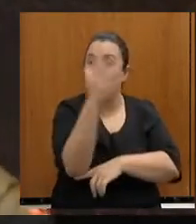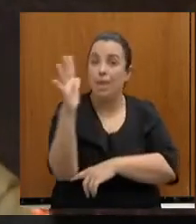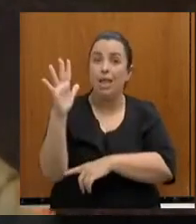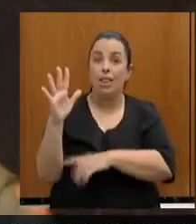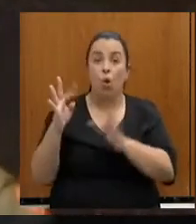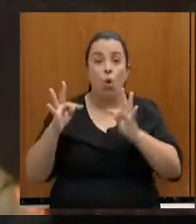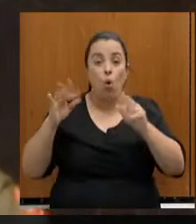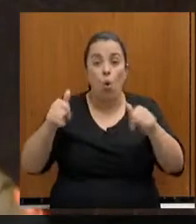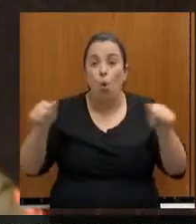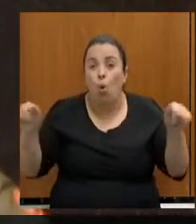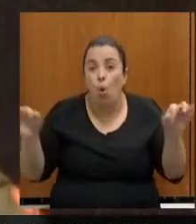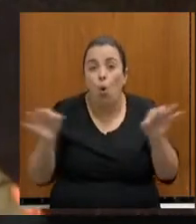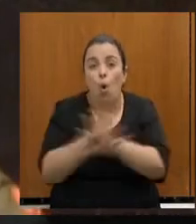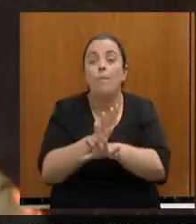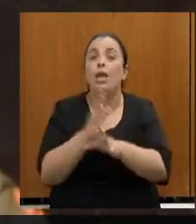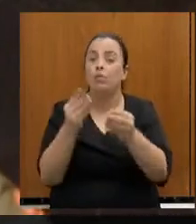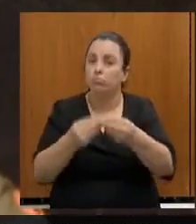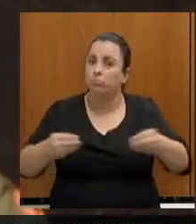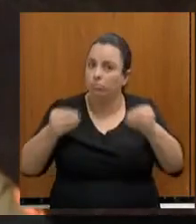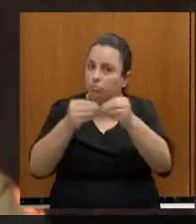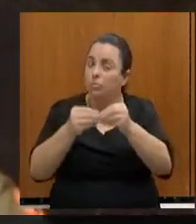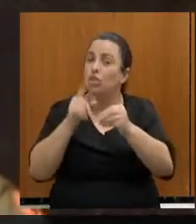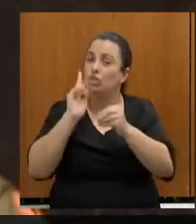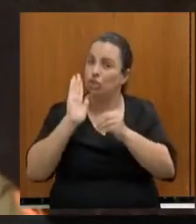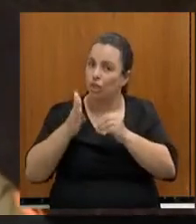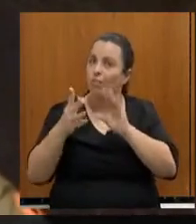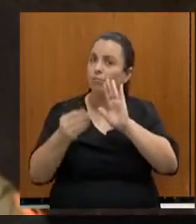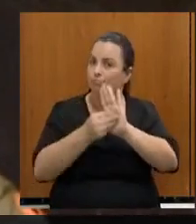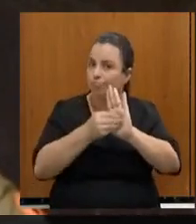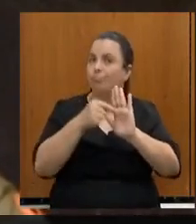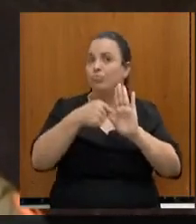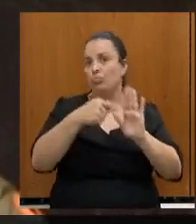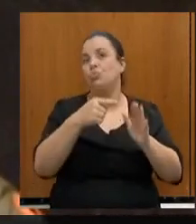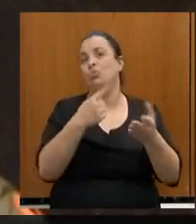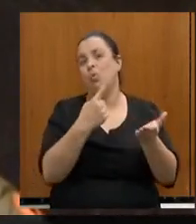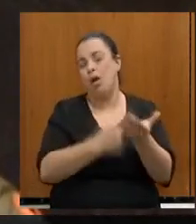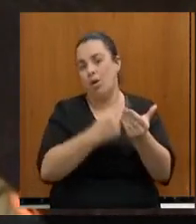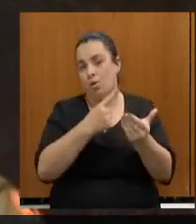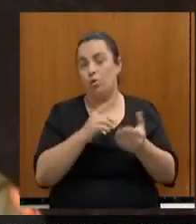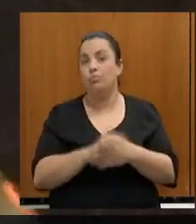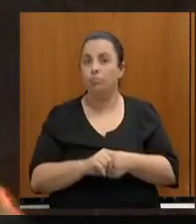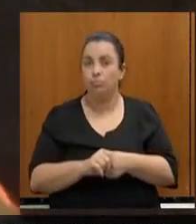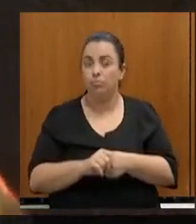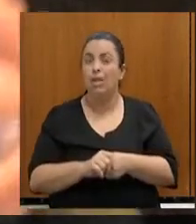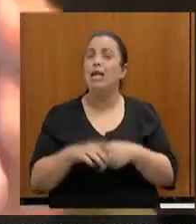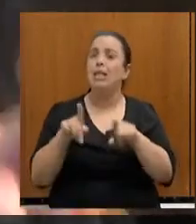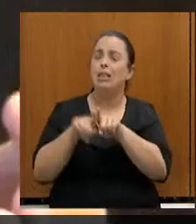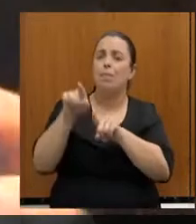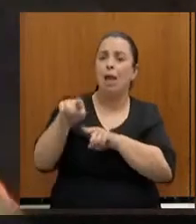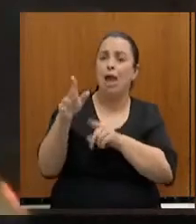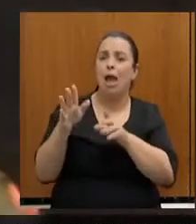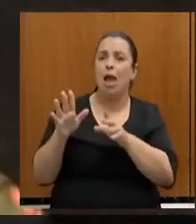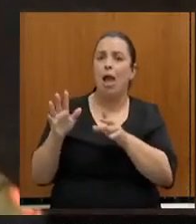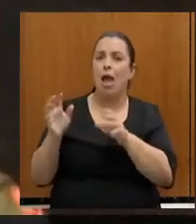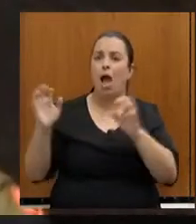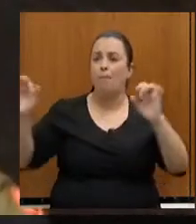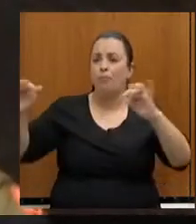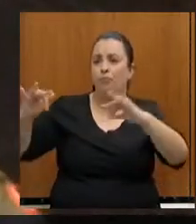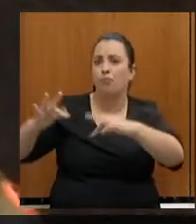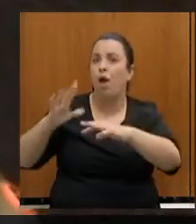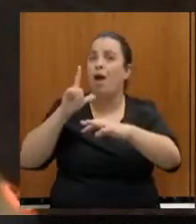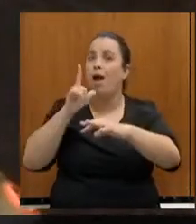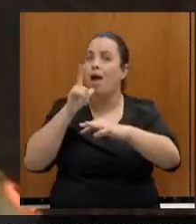está previsto no aqui mais do que nós temos investimentos previstos na bacia do Paraopeba região atingindo